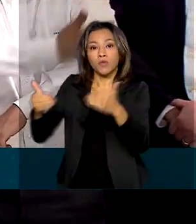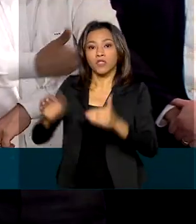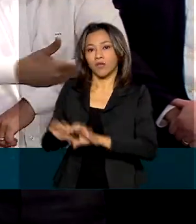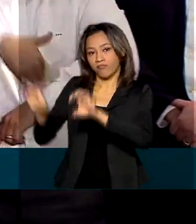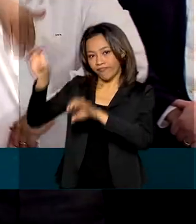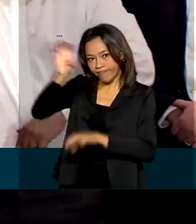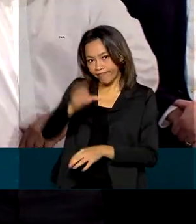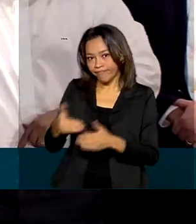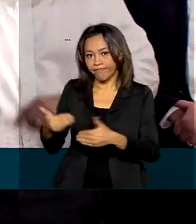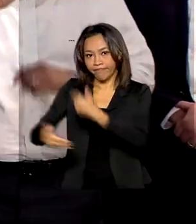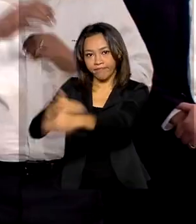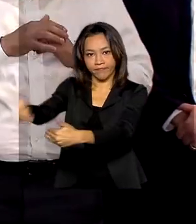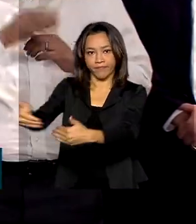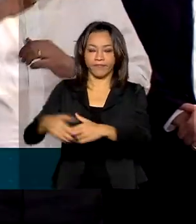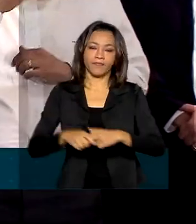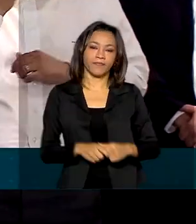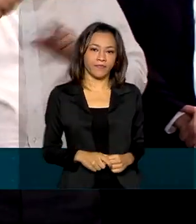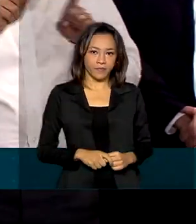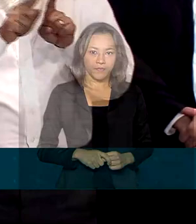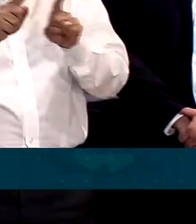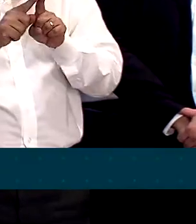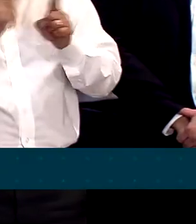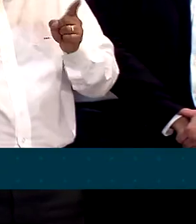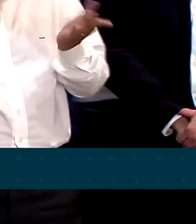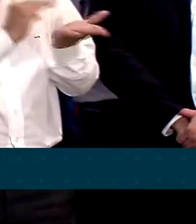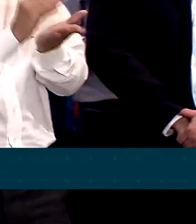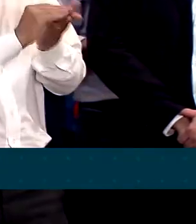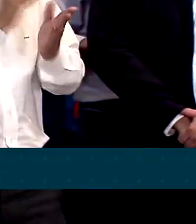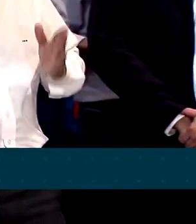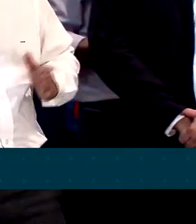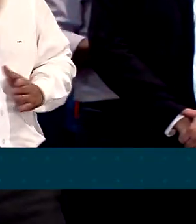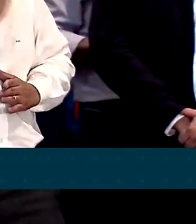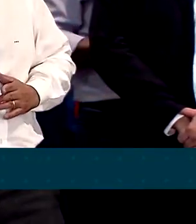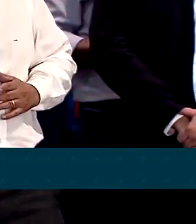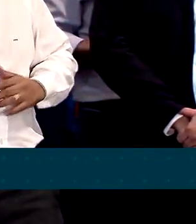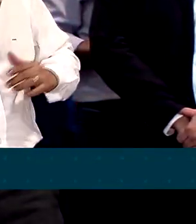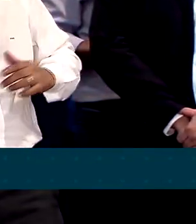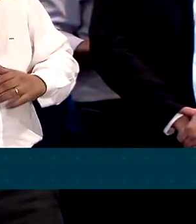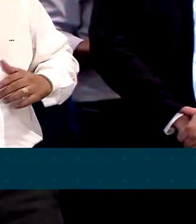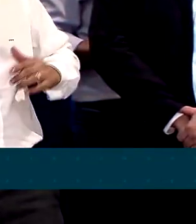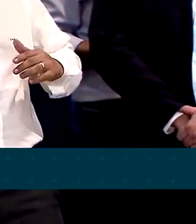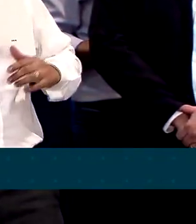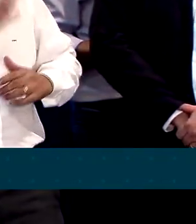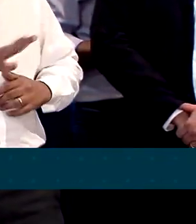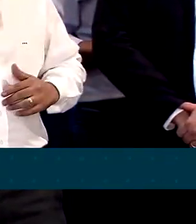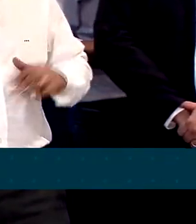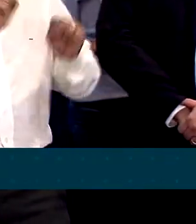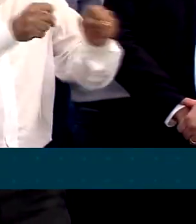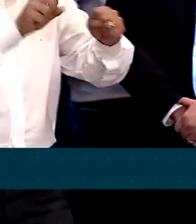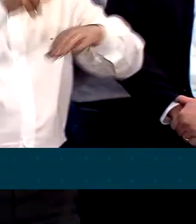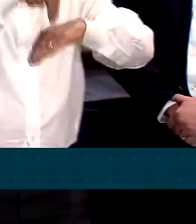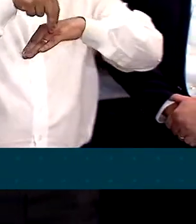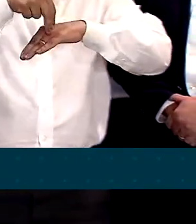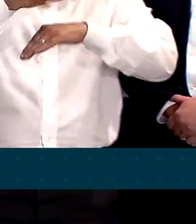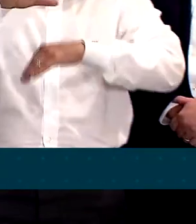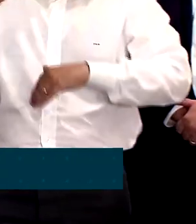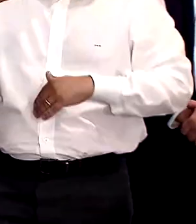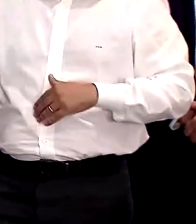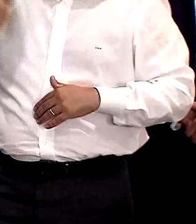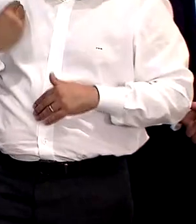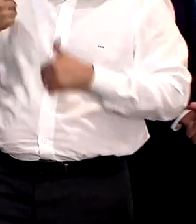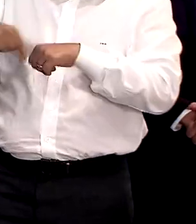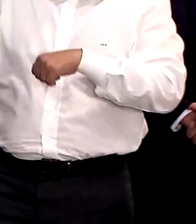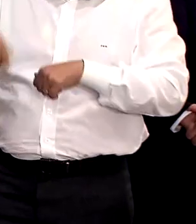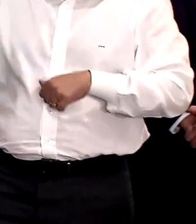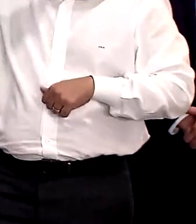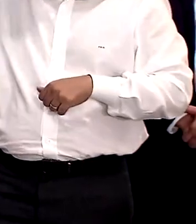recursos são recursos emergenciais. O nosso coordenador-geral de defesa civil está aqui desde quinta-feira com mais quatro técnicos de